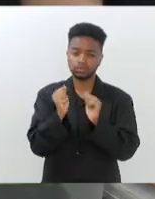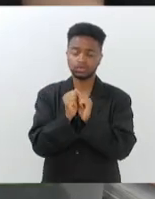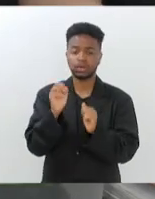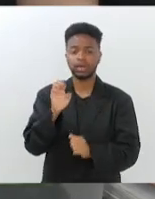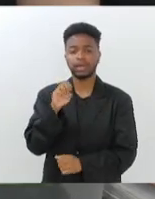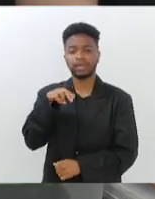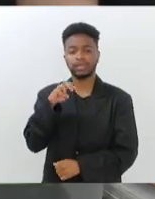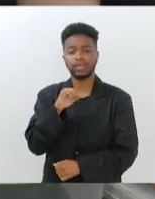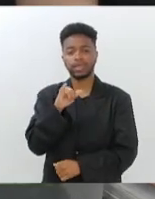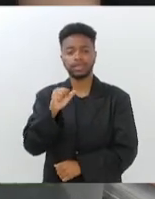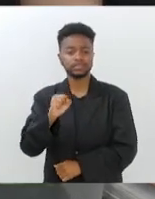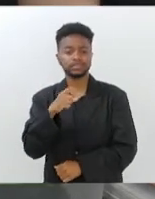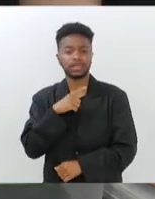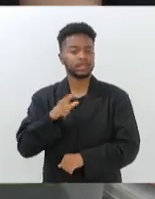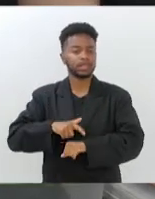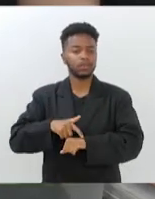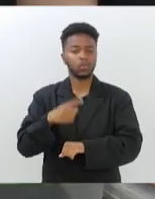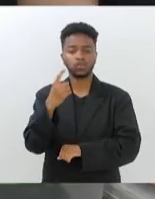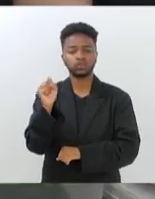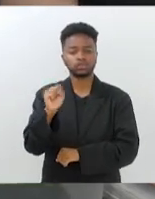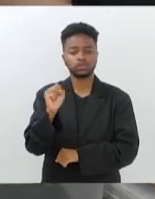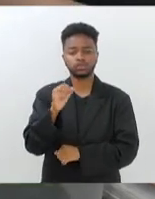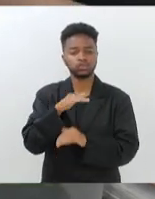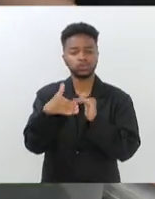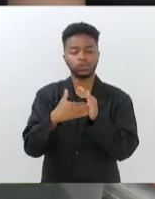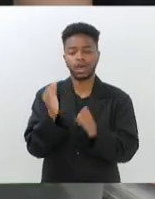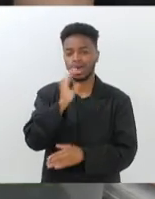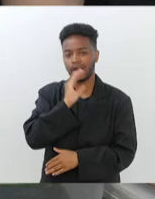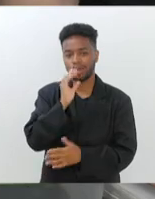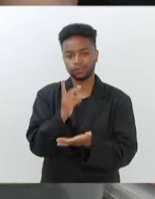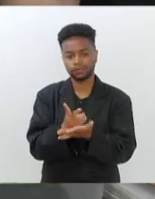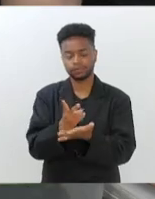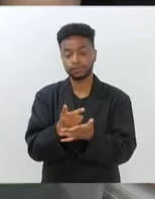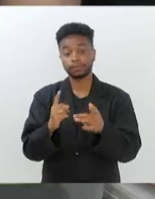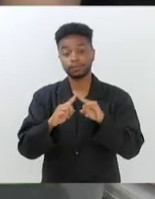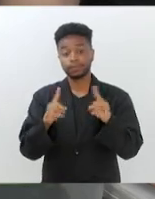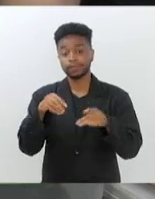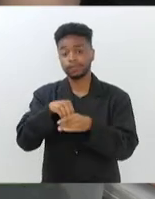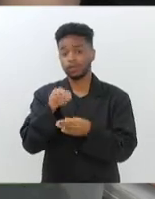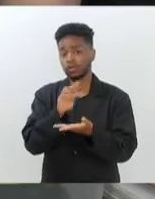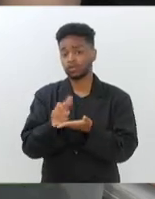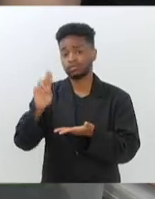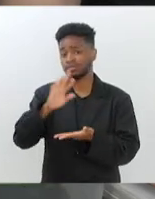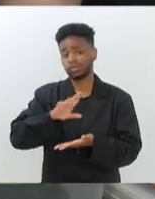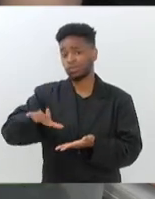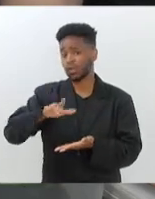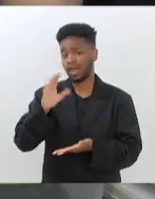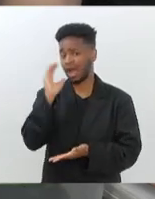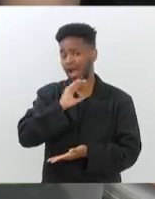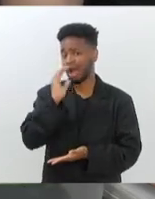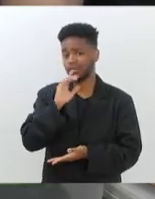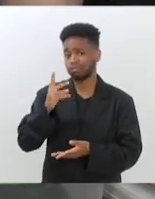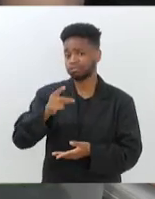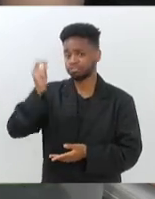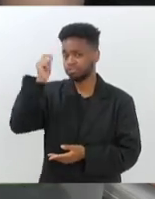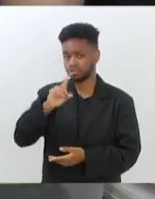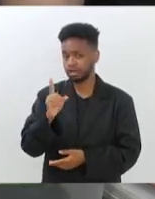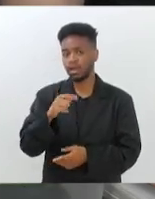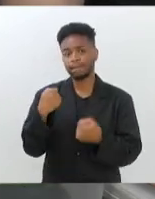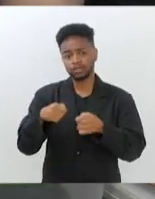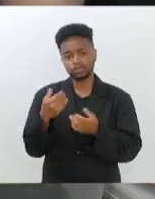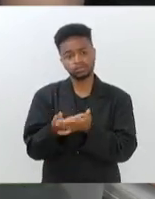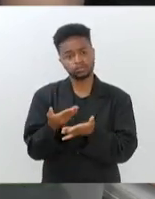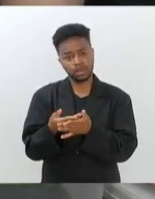um segundo ele tinha um segundo tudo era muito rápido mas na universidade Nem tudo é rápido assim você tem que estudar tem